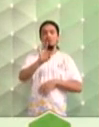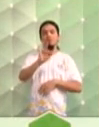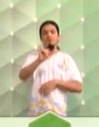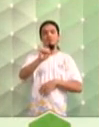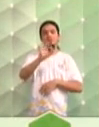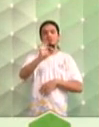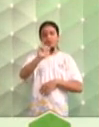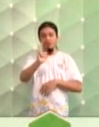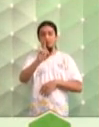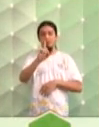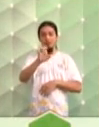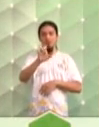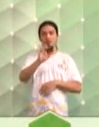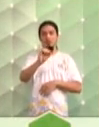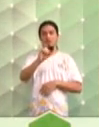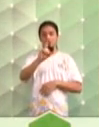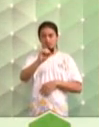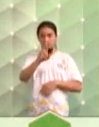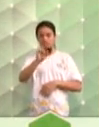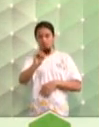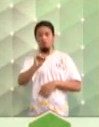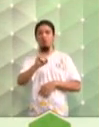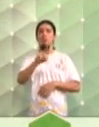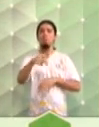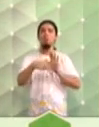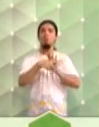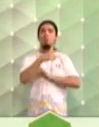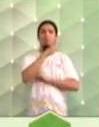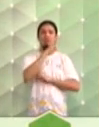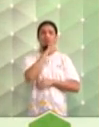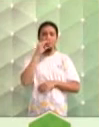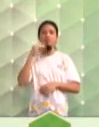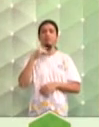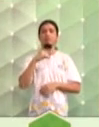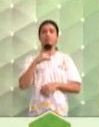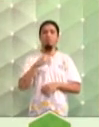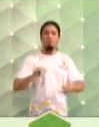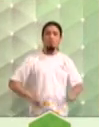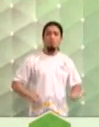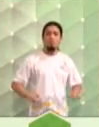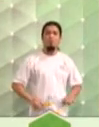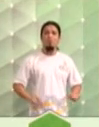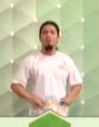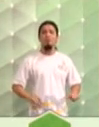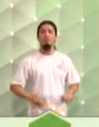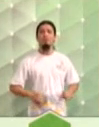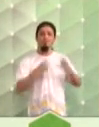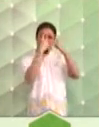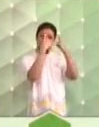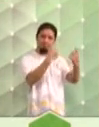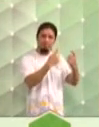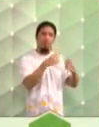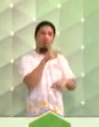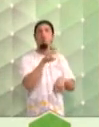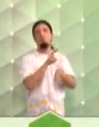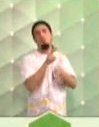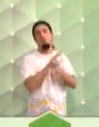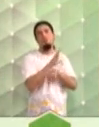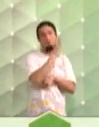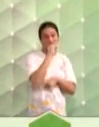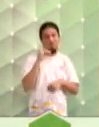recebe crianças que estão destituídas do pátrio poder ou que sofreram violência em casa. O Lar Batista também cuida das crianças.